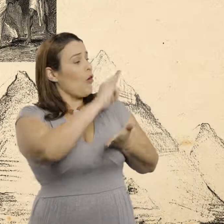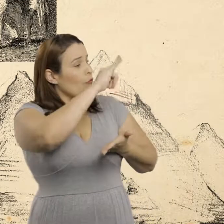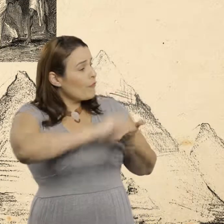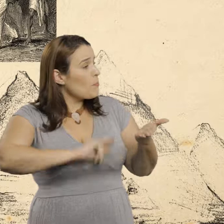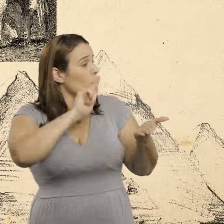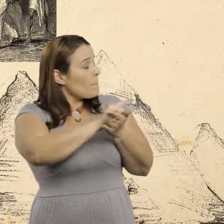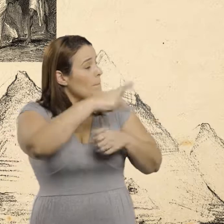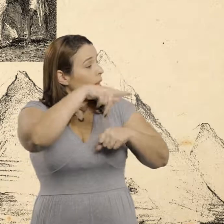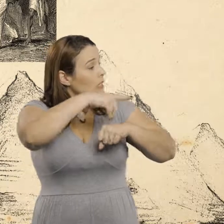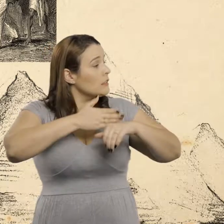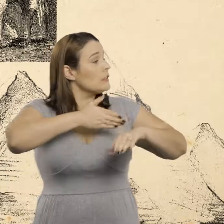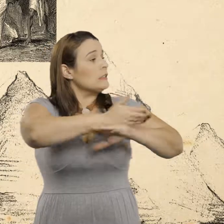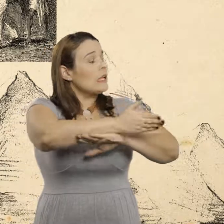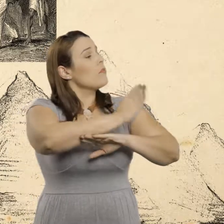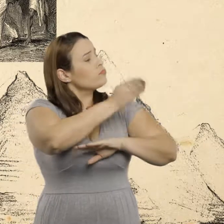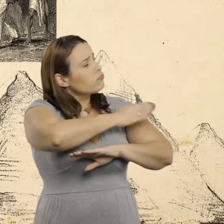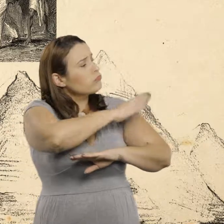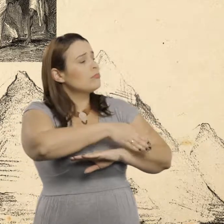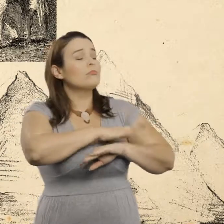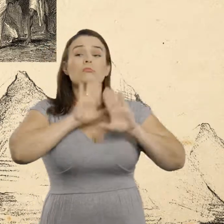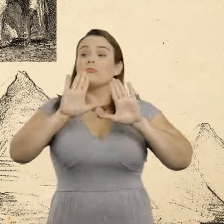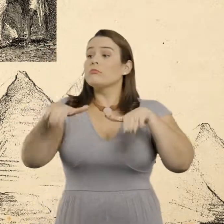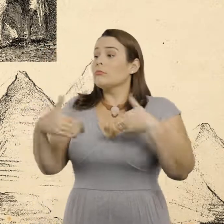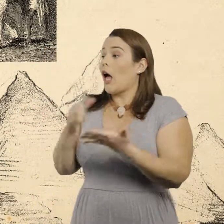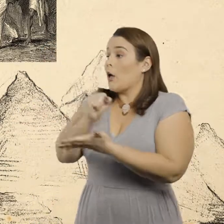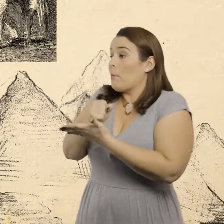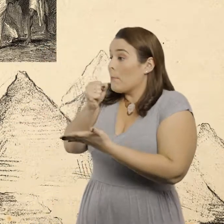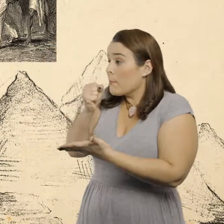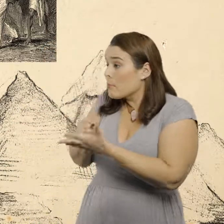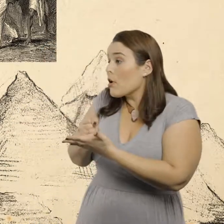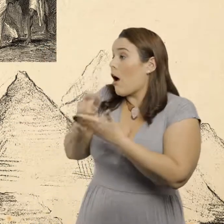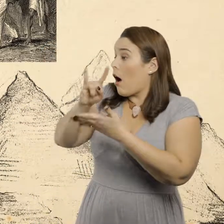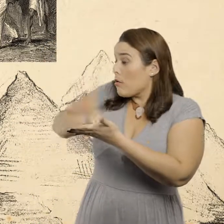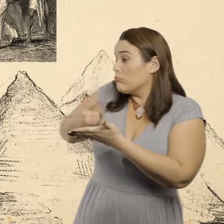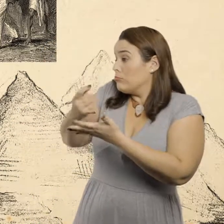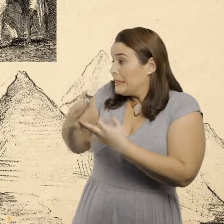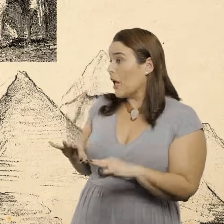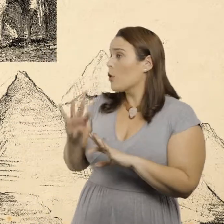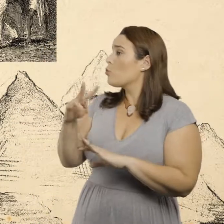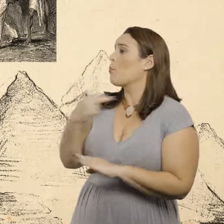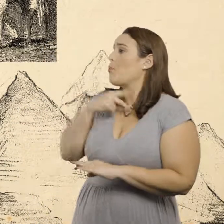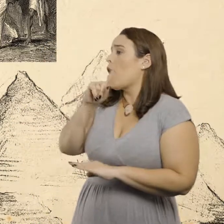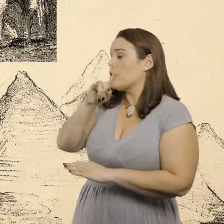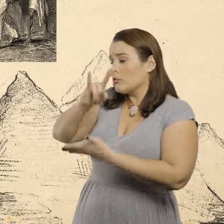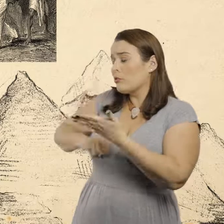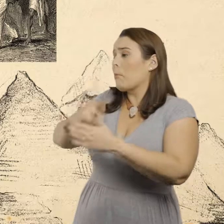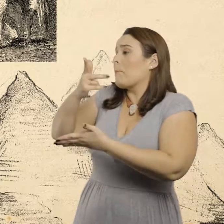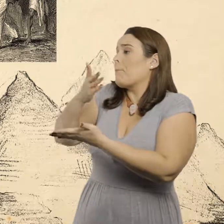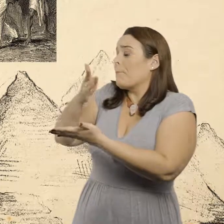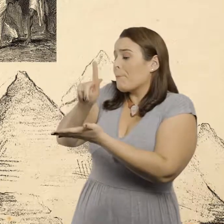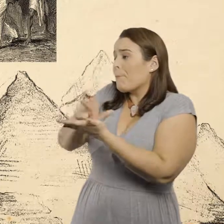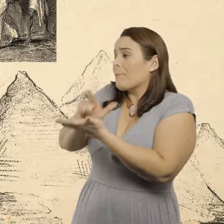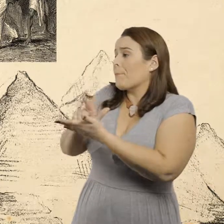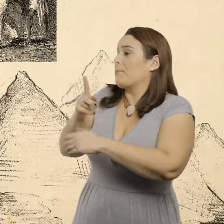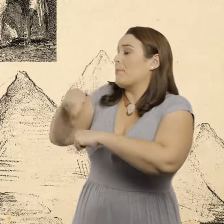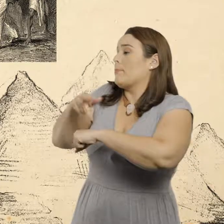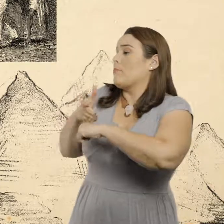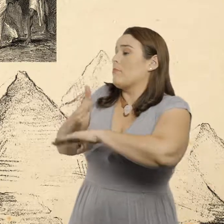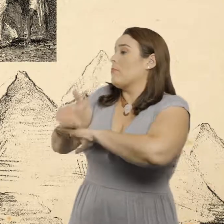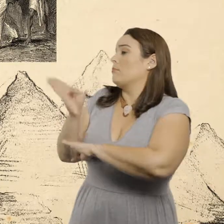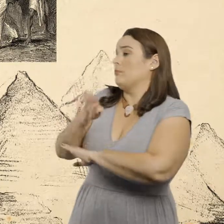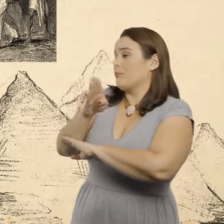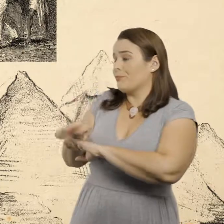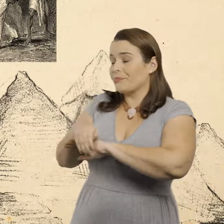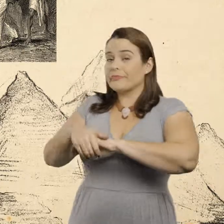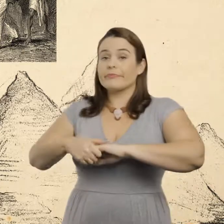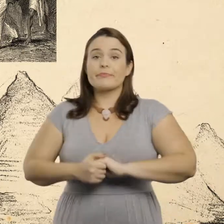o visto para Phileas Fogg, mas o cônsul disse que se o passaporte estivesse em ordem, ele não poderia negar o visto. Phileas Fogg